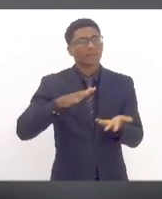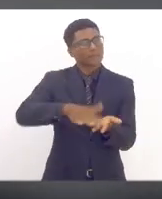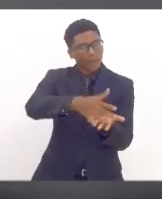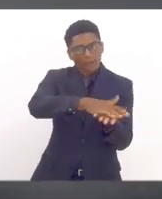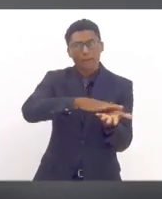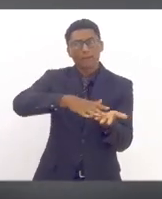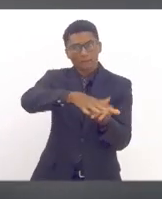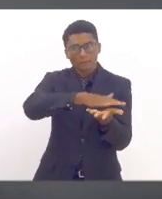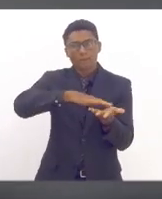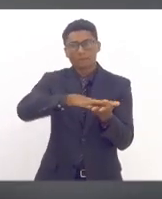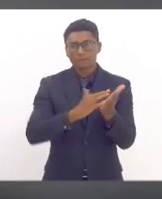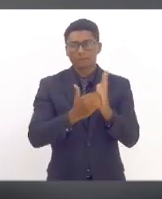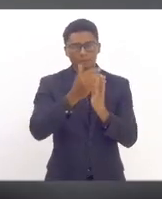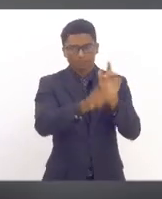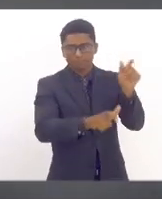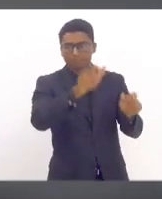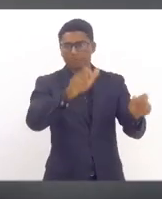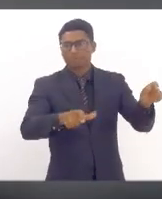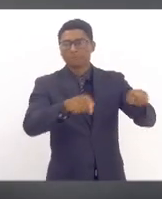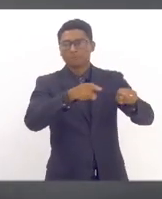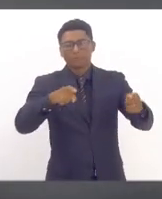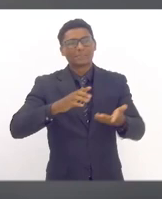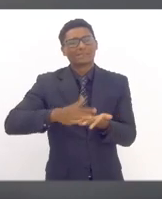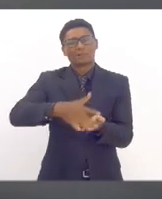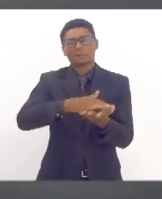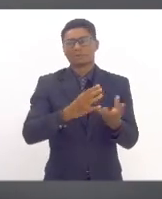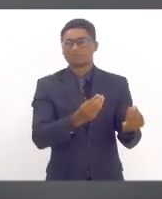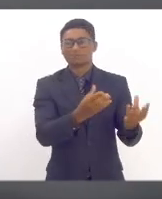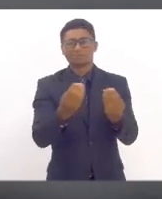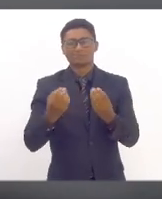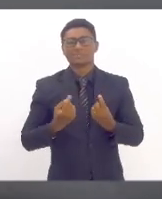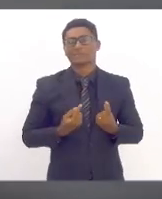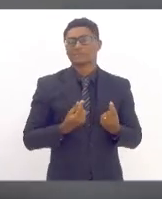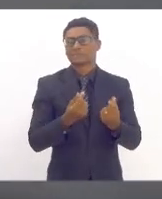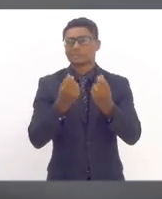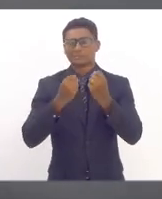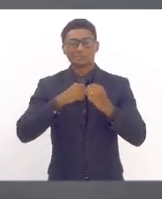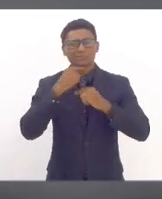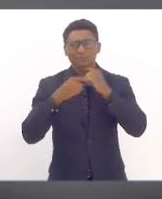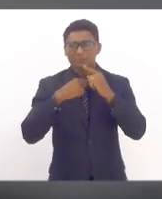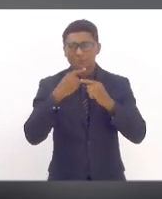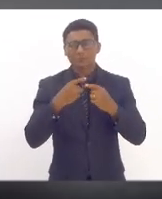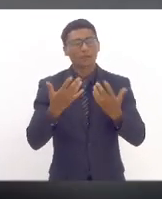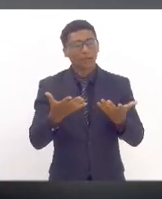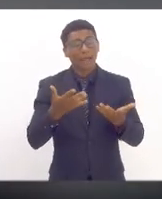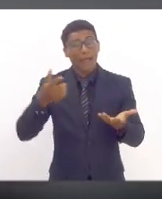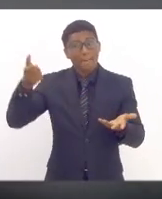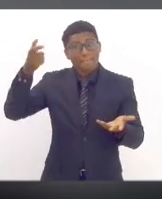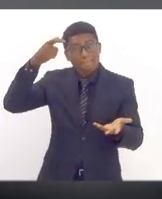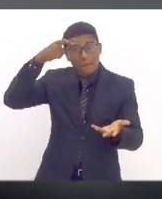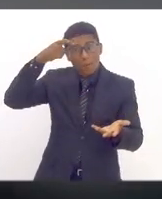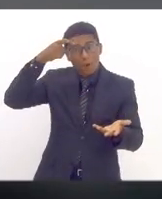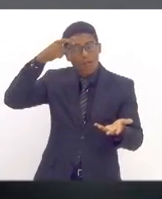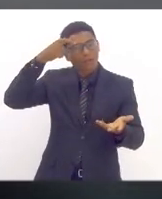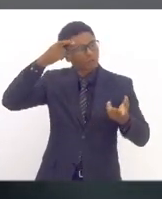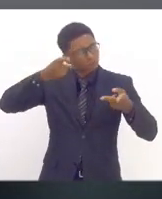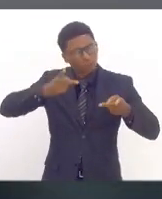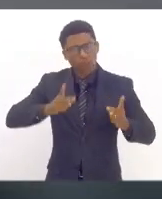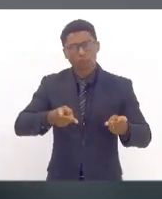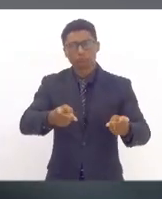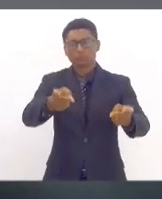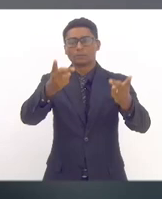quantos sambistas não morre na miséria estimular a memória garantir espaços Parabéns